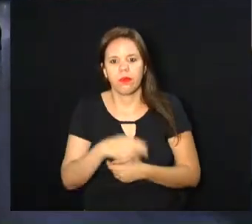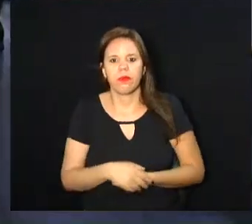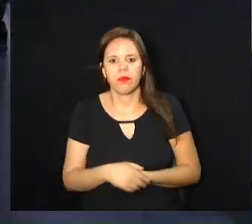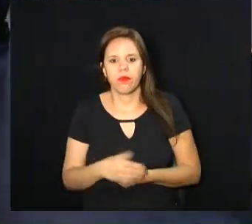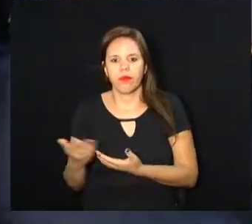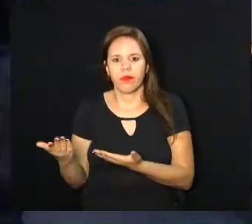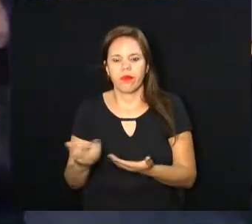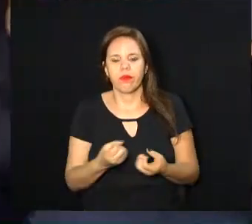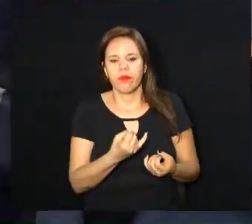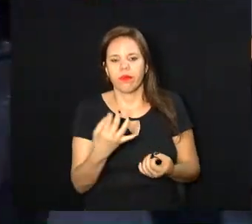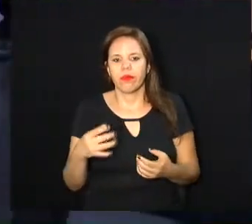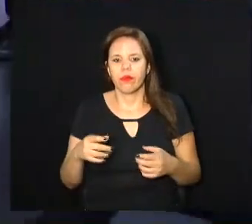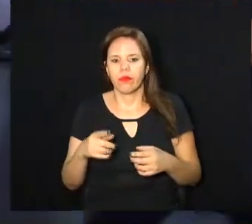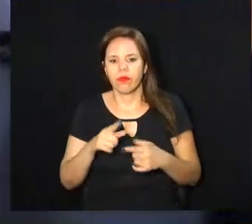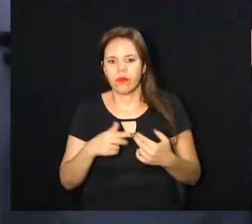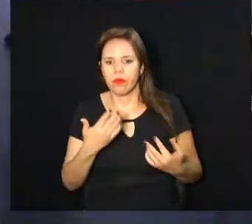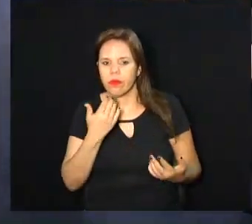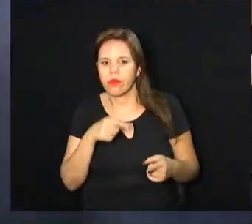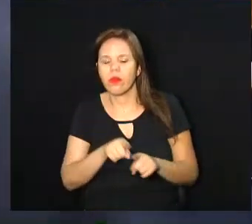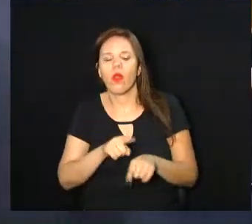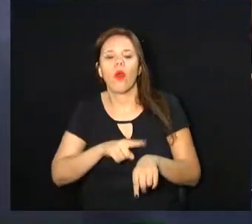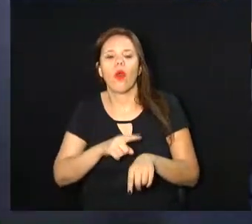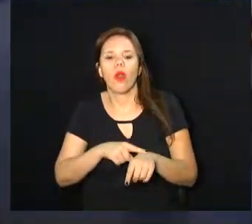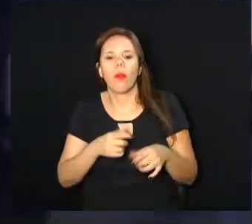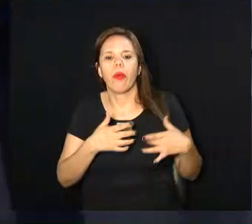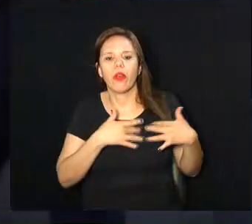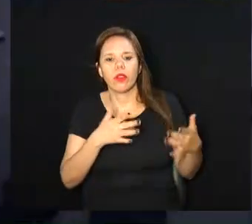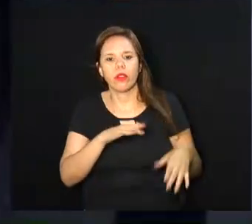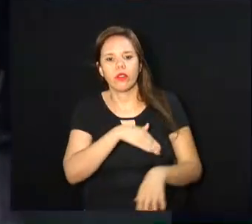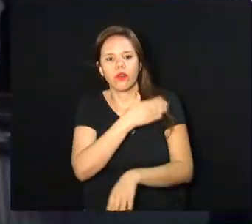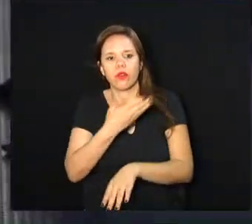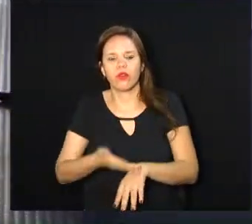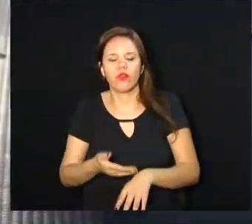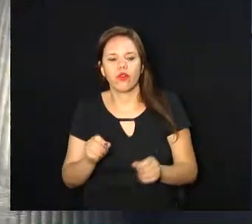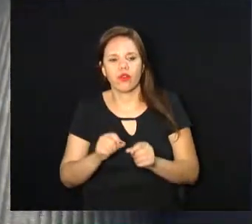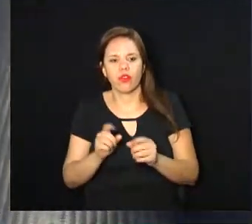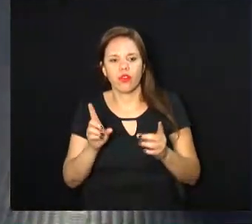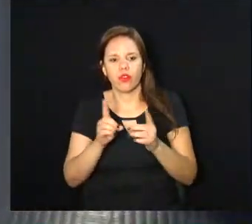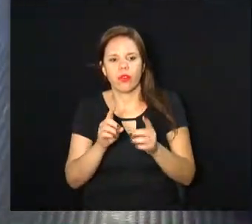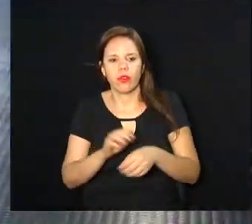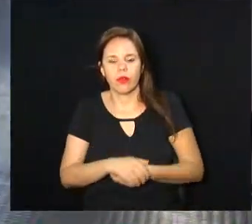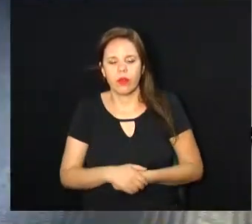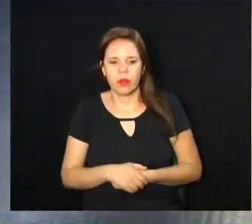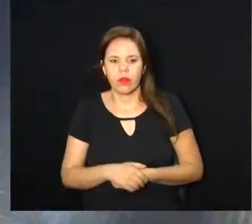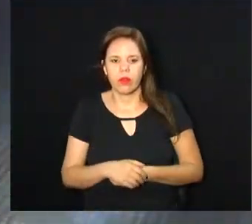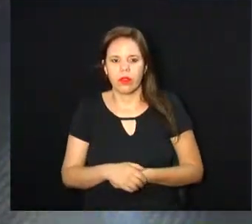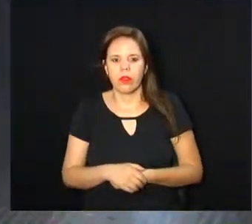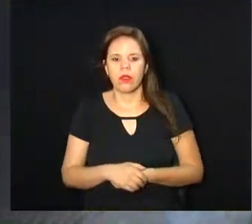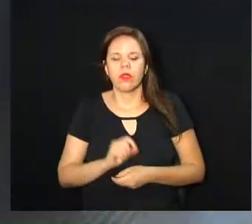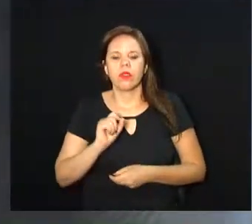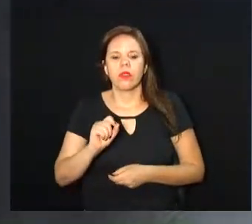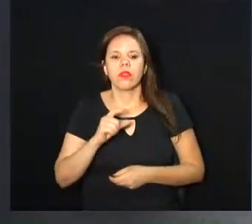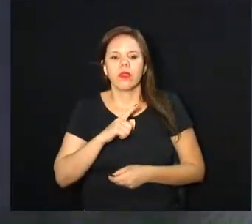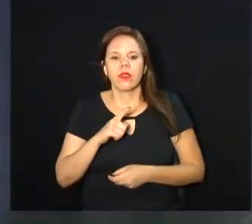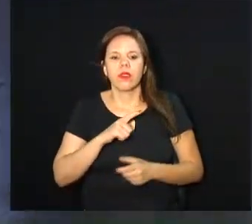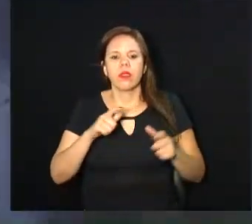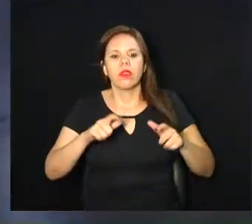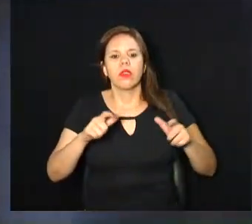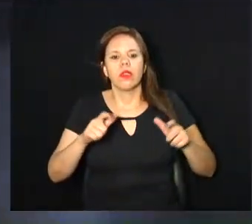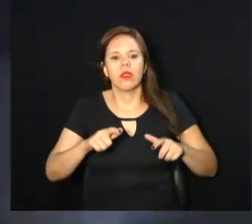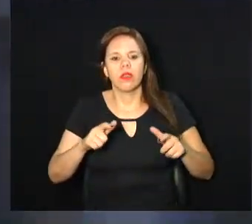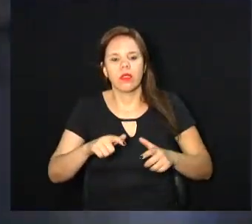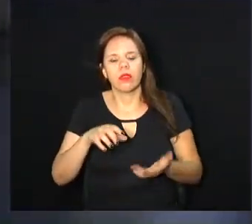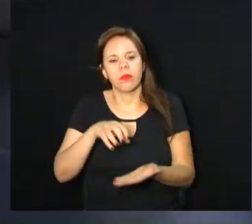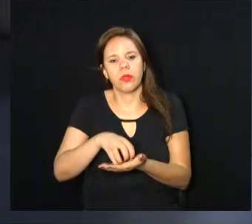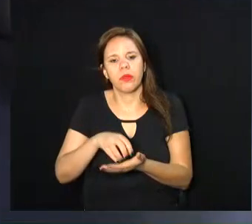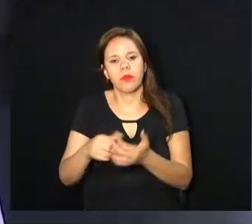Agora, qual o horário que a gente pode fazer a doação? Durante todo o horário de atendimento dos postos. Quem tiver algum posto Poupa